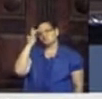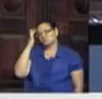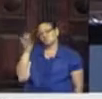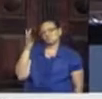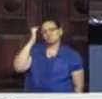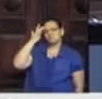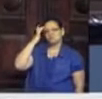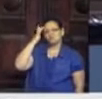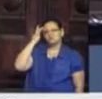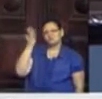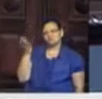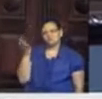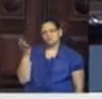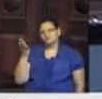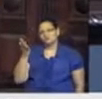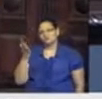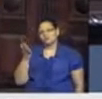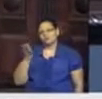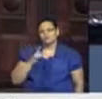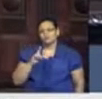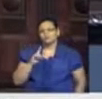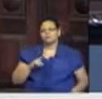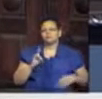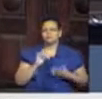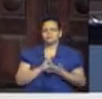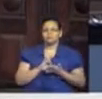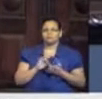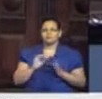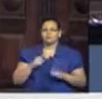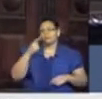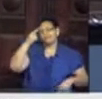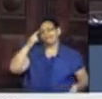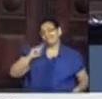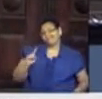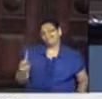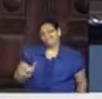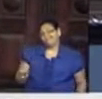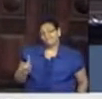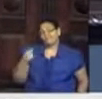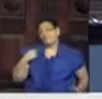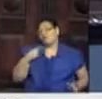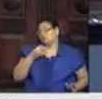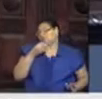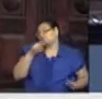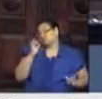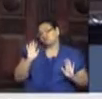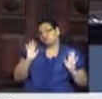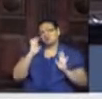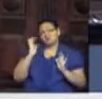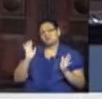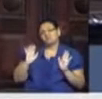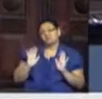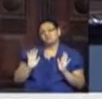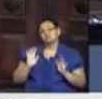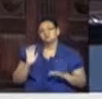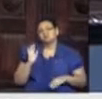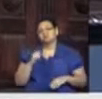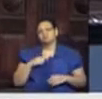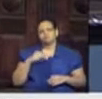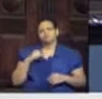se acha vira verdade. E se também não sabe, chuta para ver se